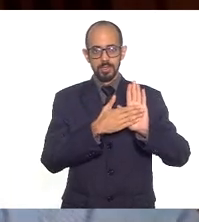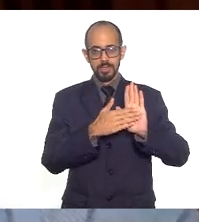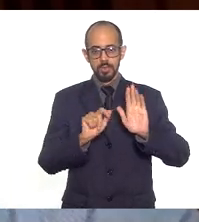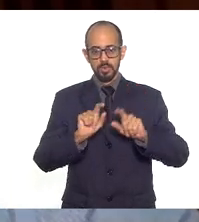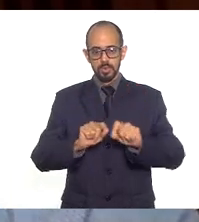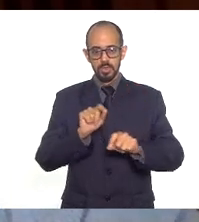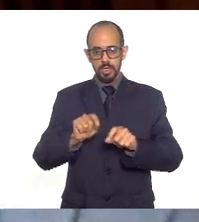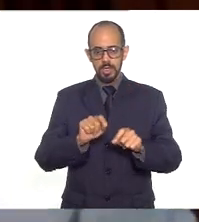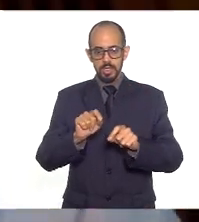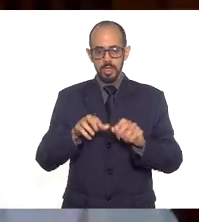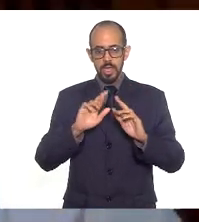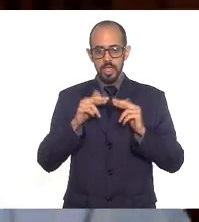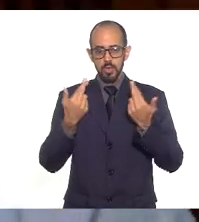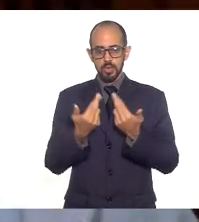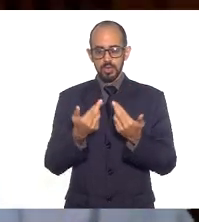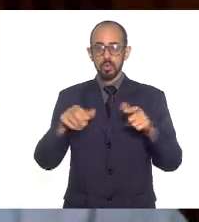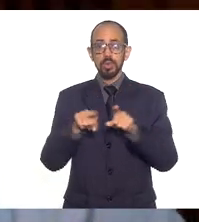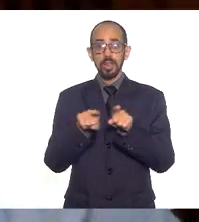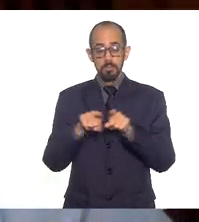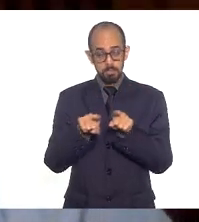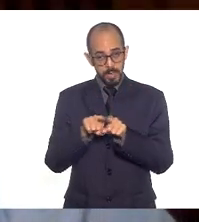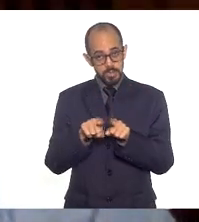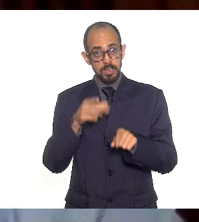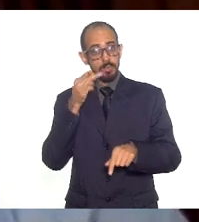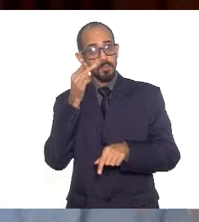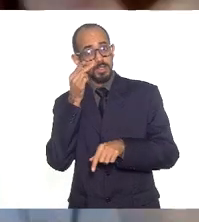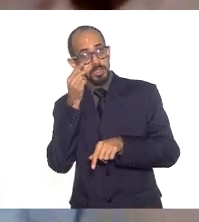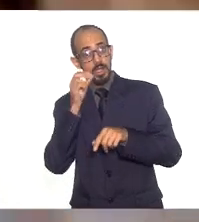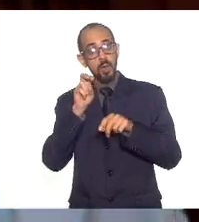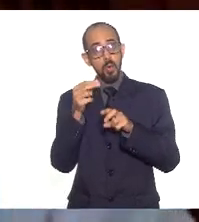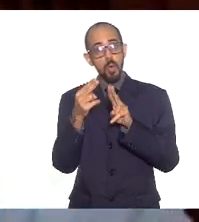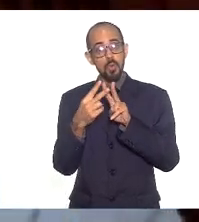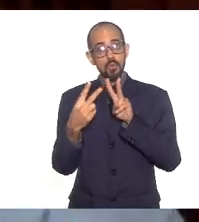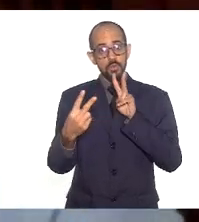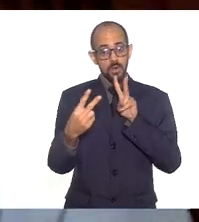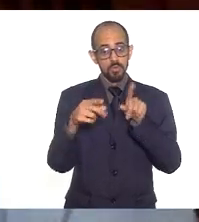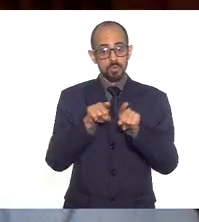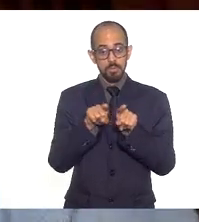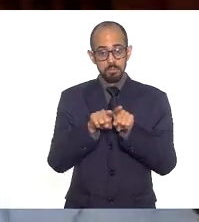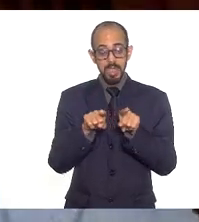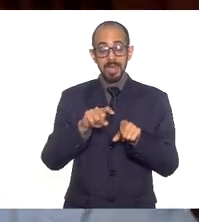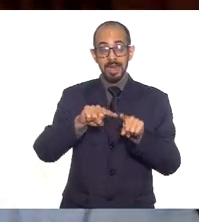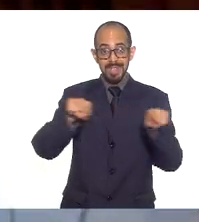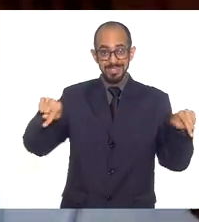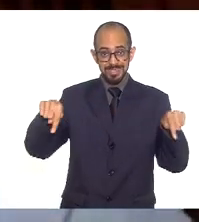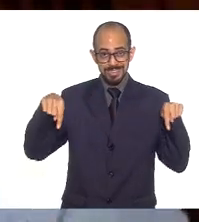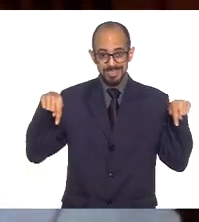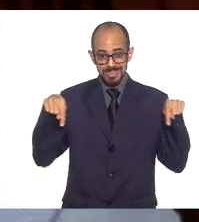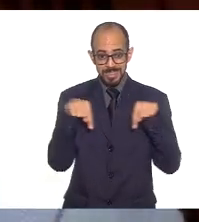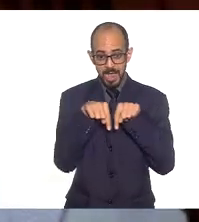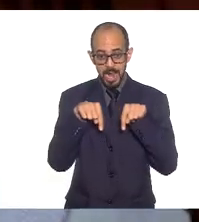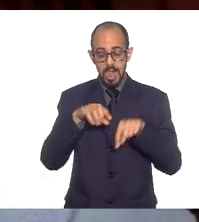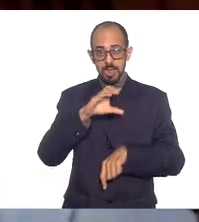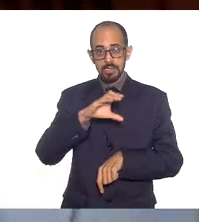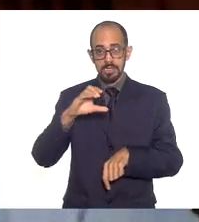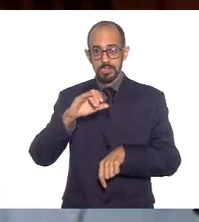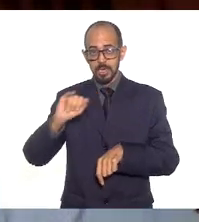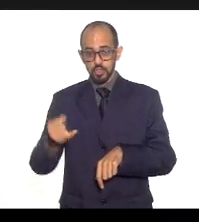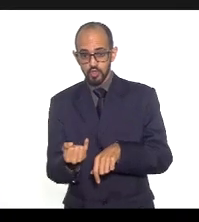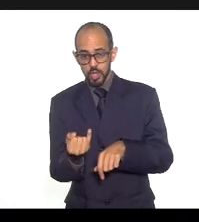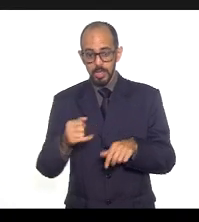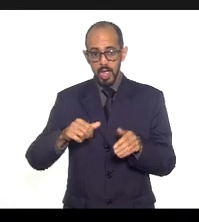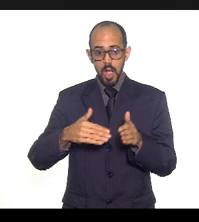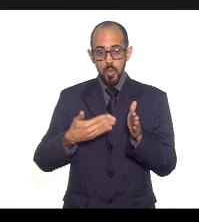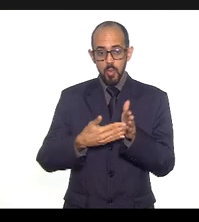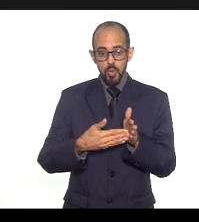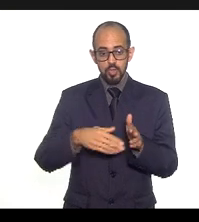ela seja híbrida, também aqueles que puderem, mas ela seja na sala da CCJ. A última reunião na sala